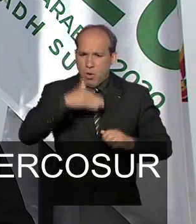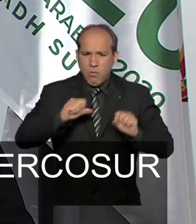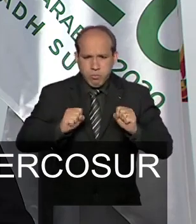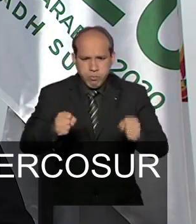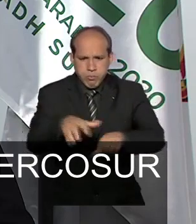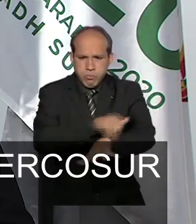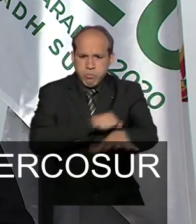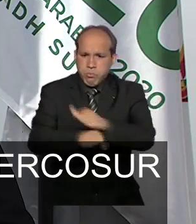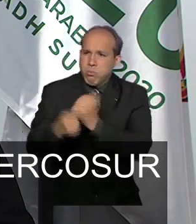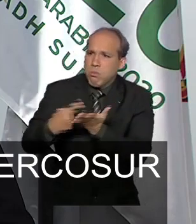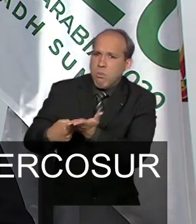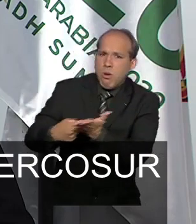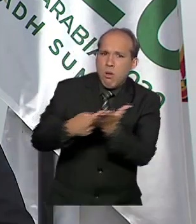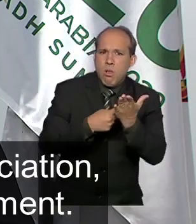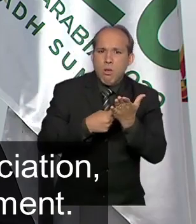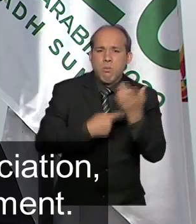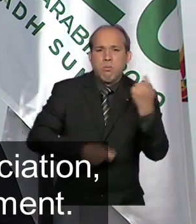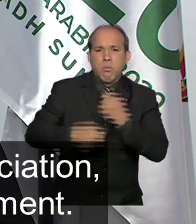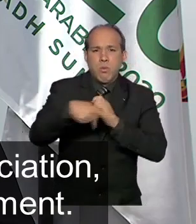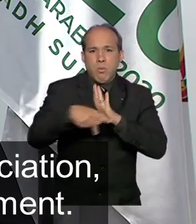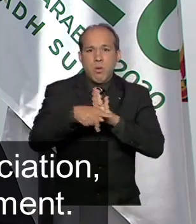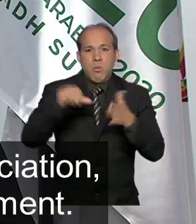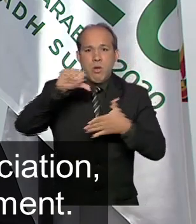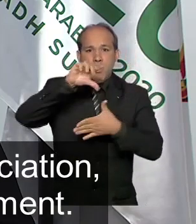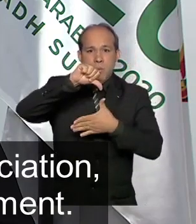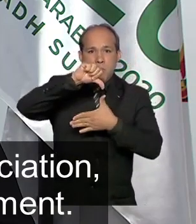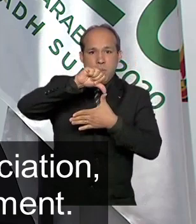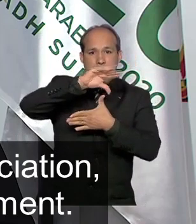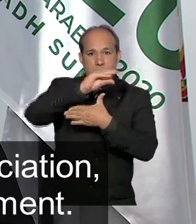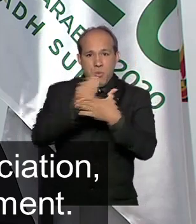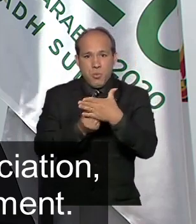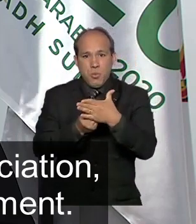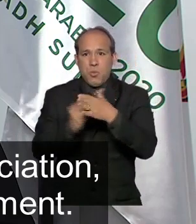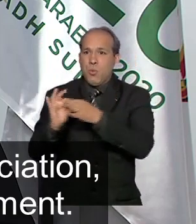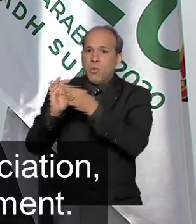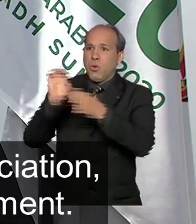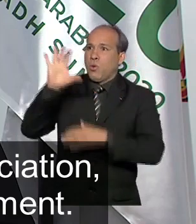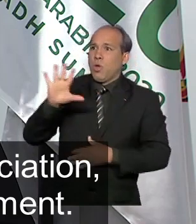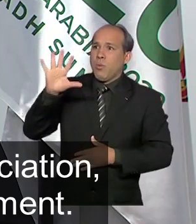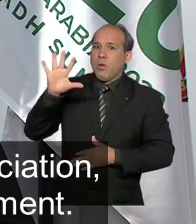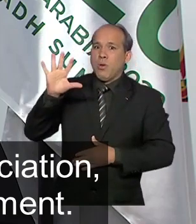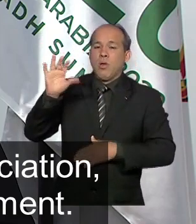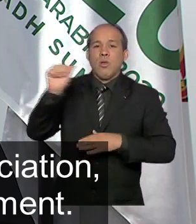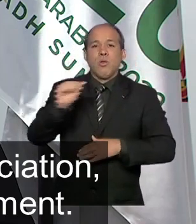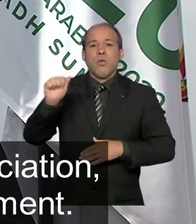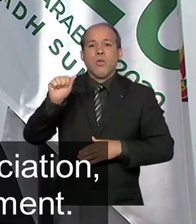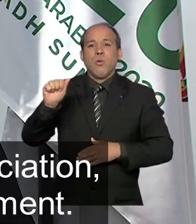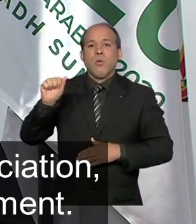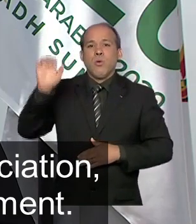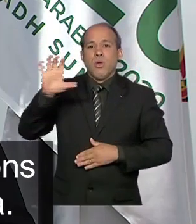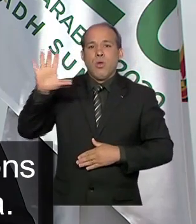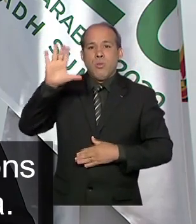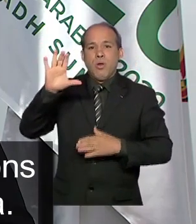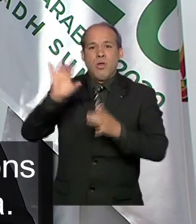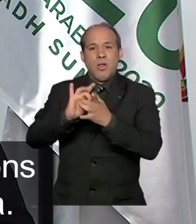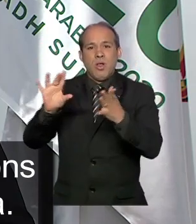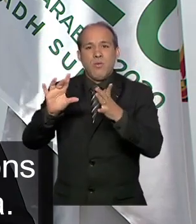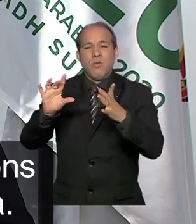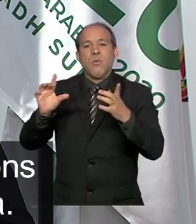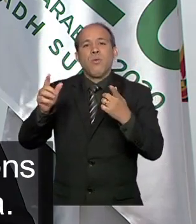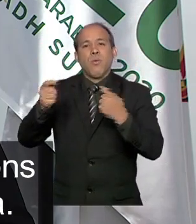acordos comerciais negociados pela Mercosul com a união europeia EA Associação europeia de livre comércio afta